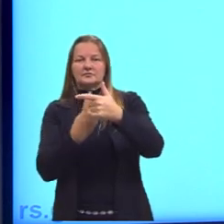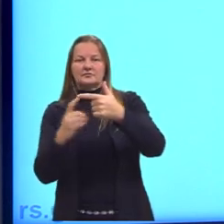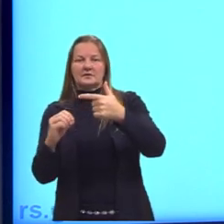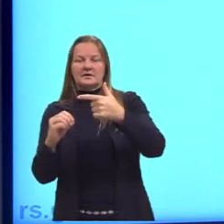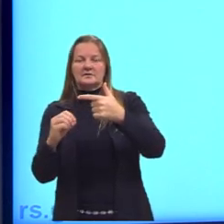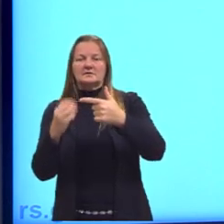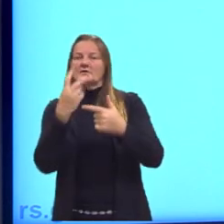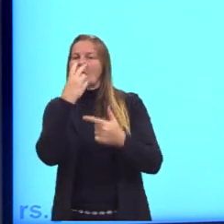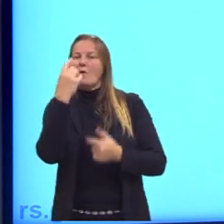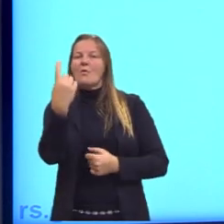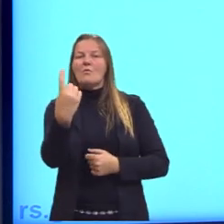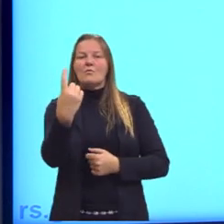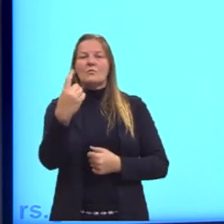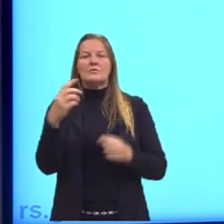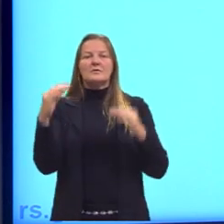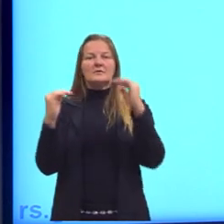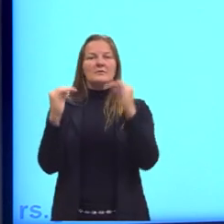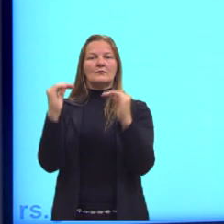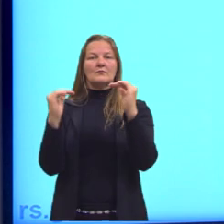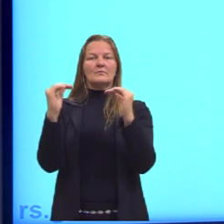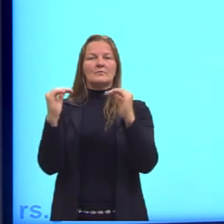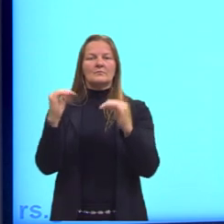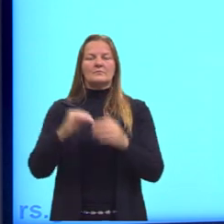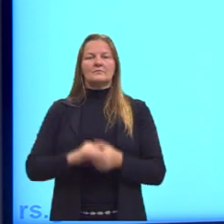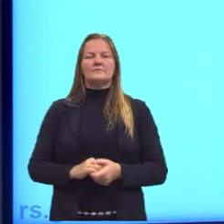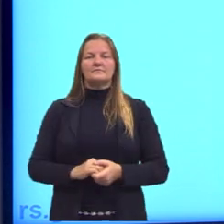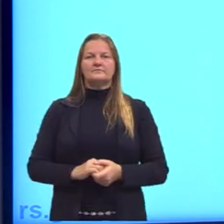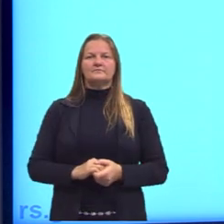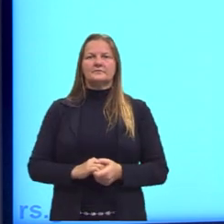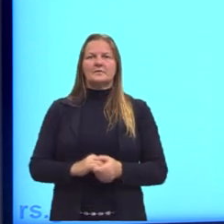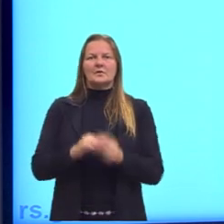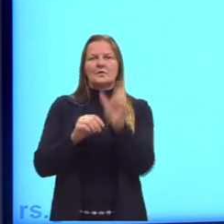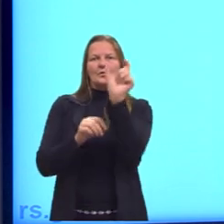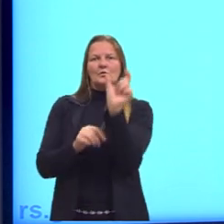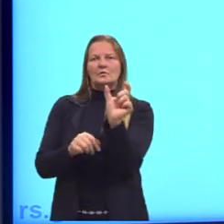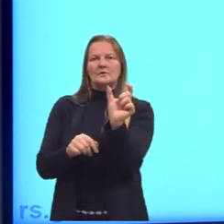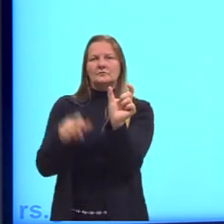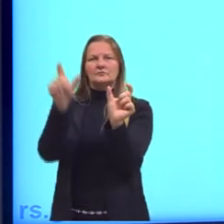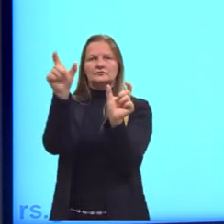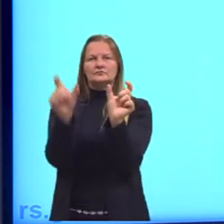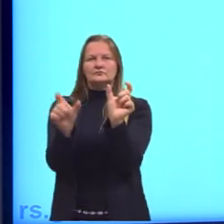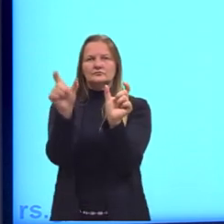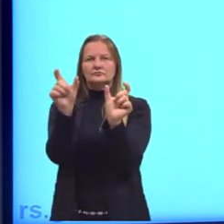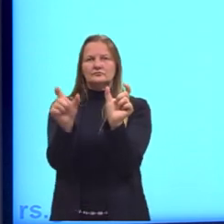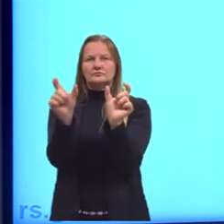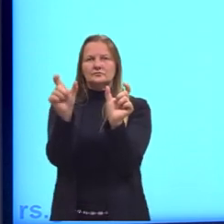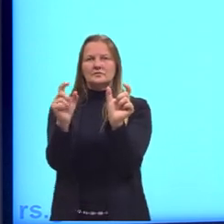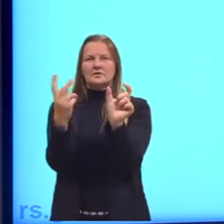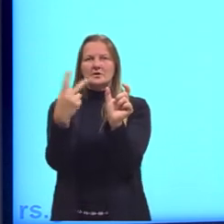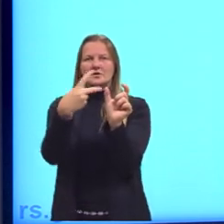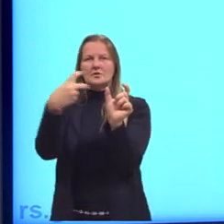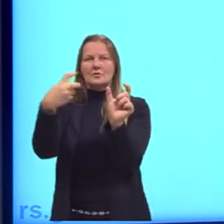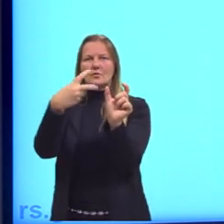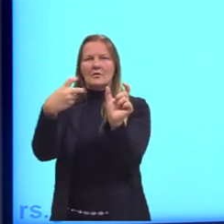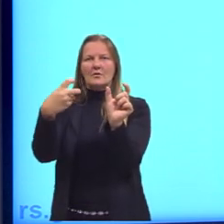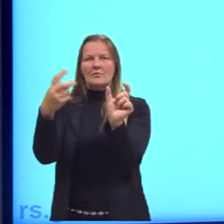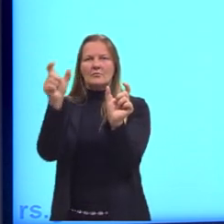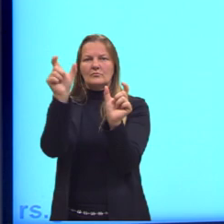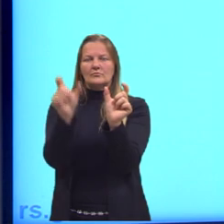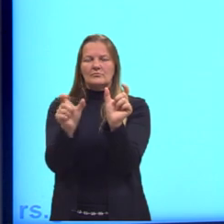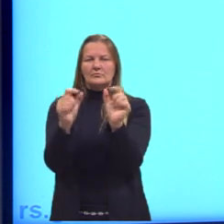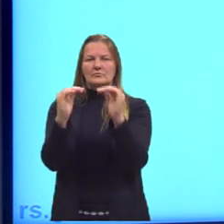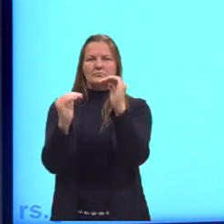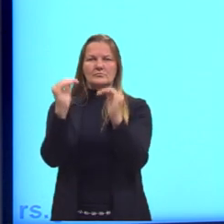E aí acaba ficando tudo igual né eu preciso que é este lado seja exatamente igual este lado